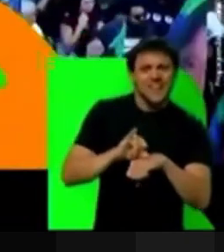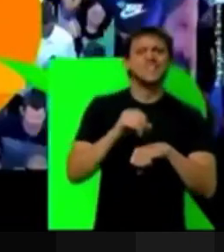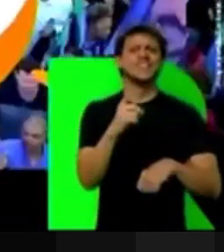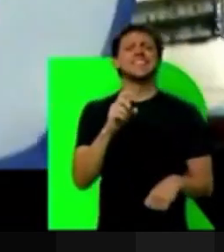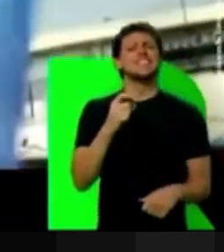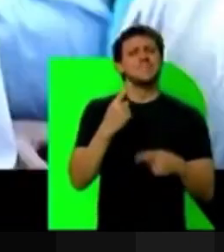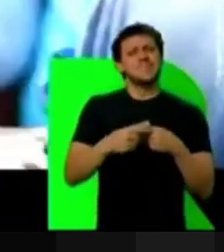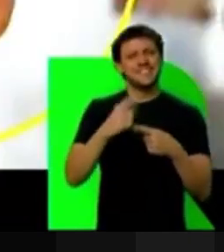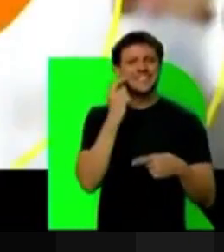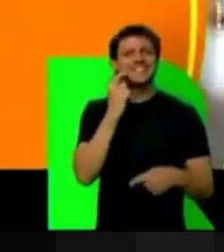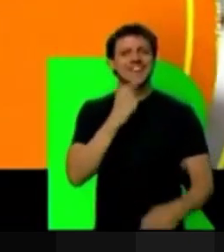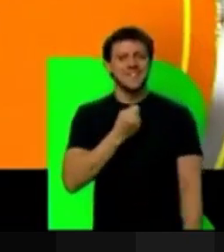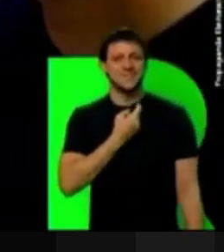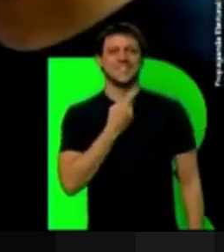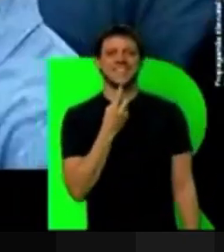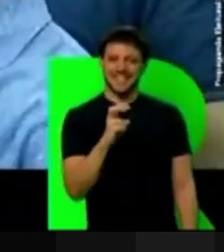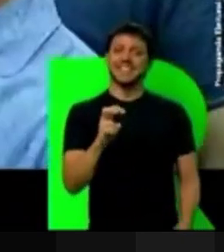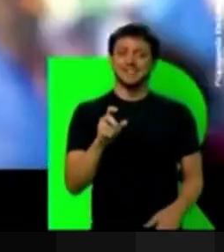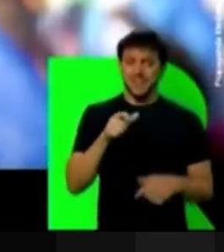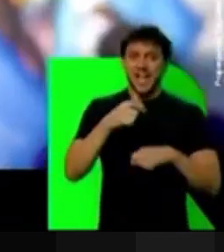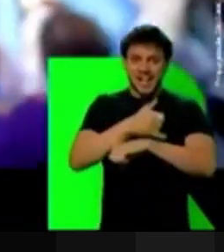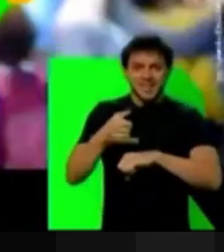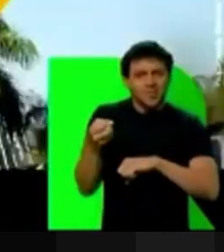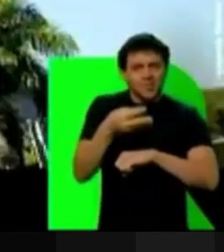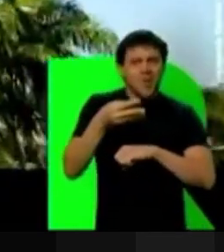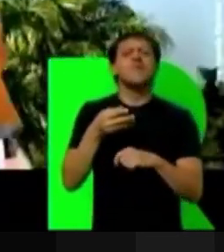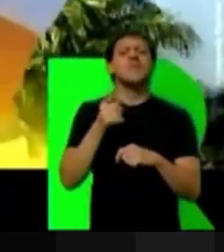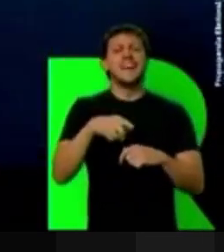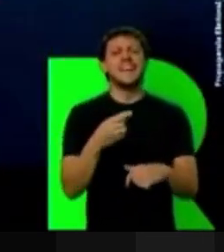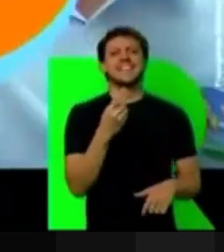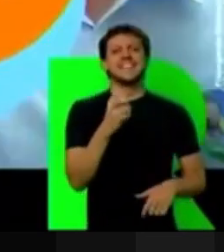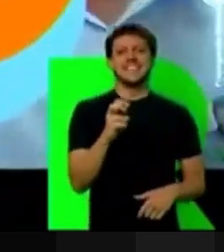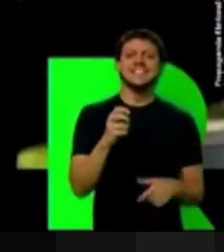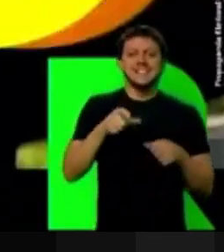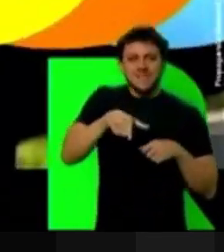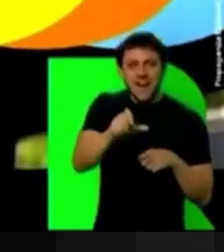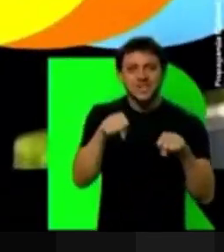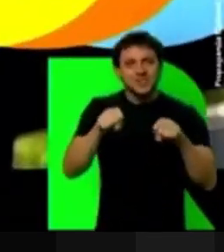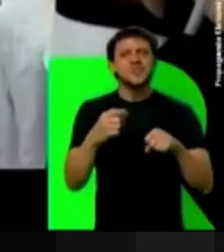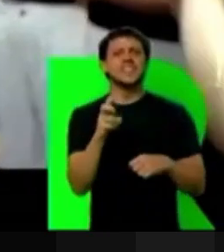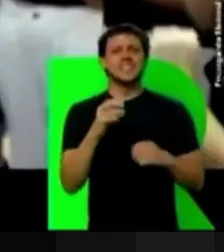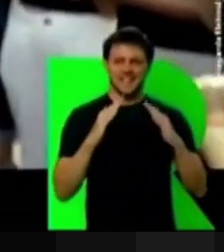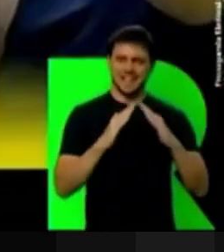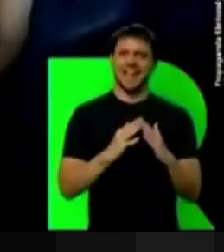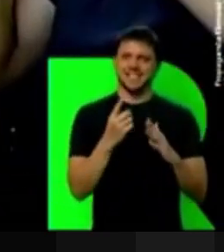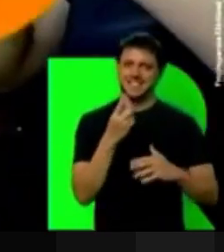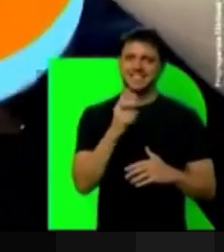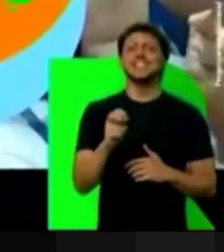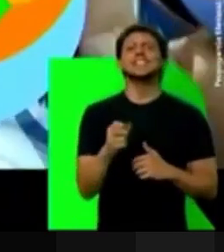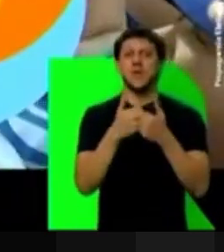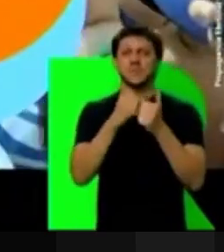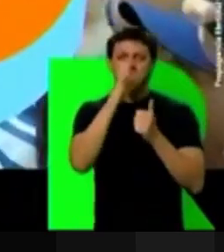inteira é 15. Todo mundo é 15, porque Ricardo é 15. Asfalto novo é 15, baixa sul é 15. Acolhimento é